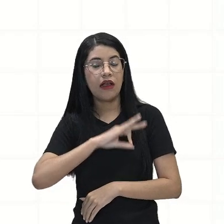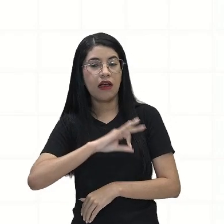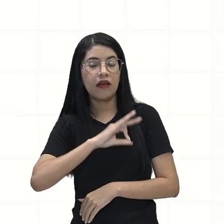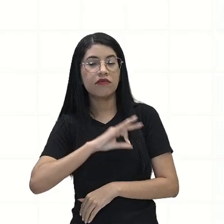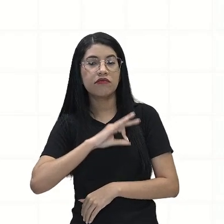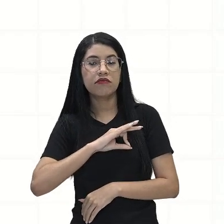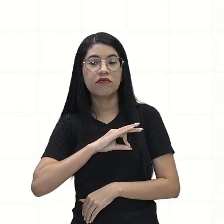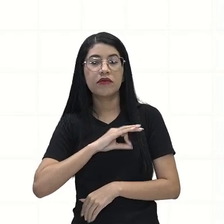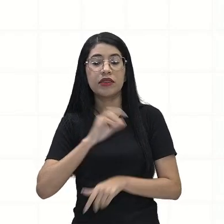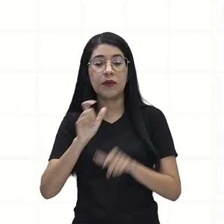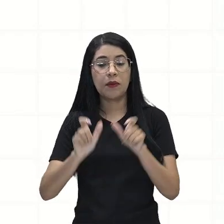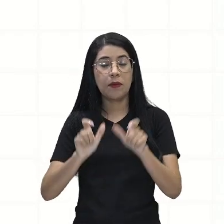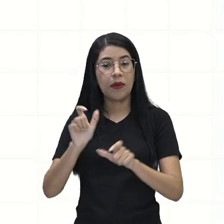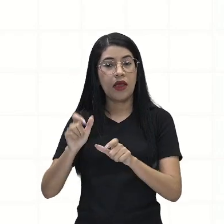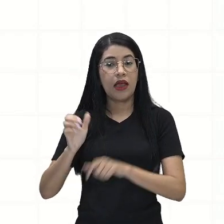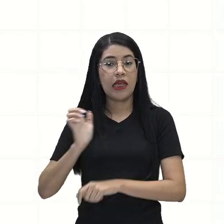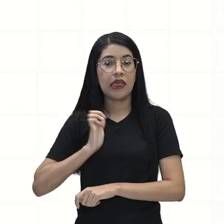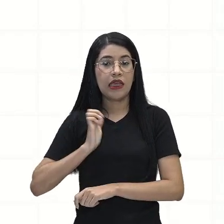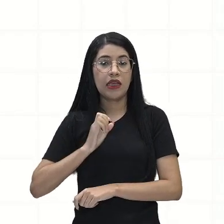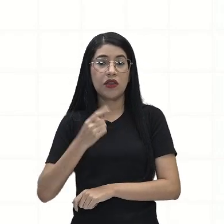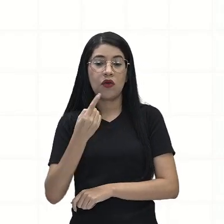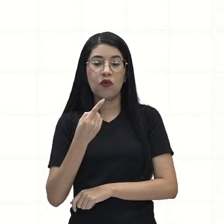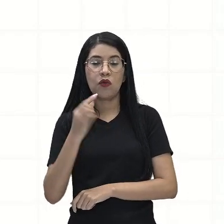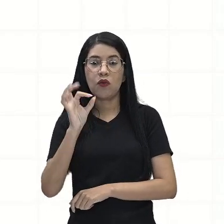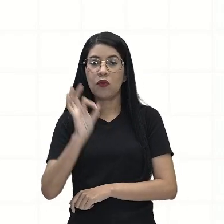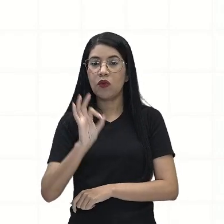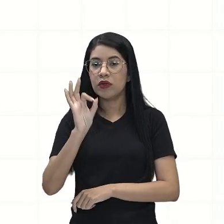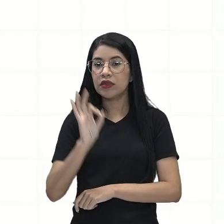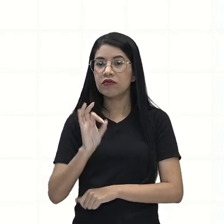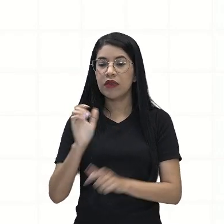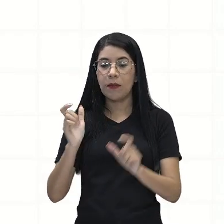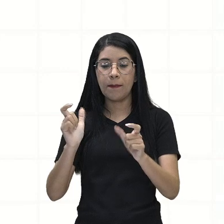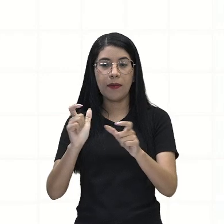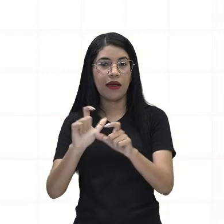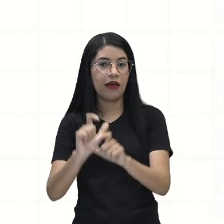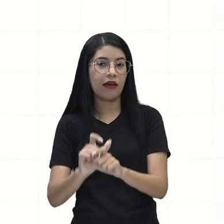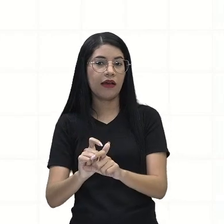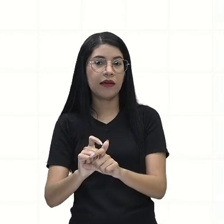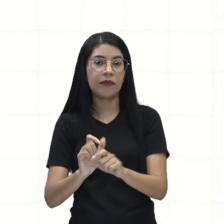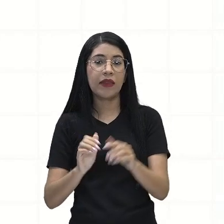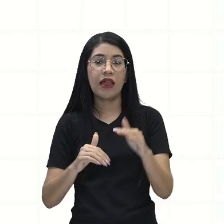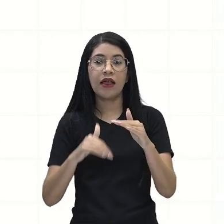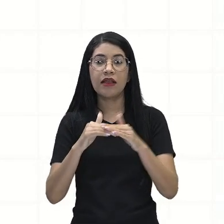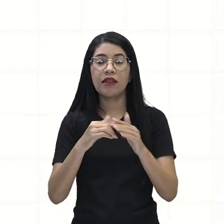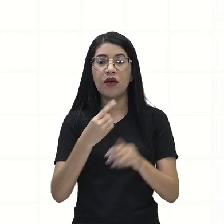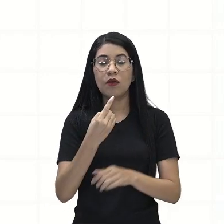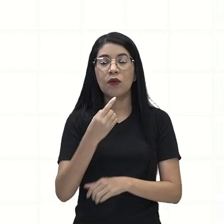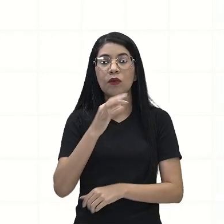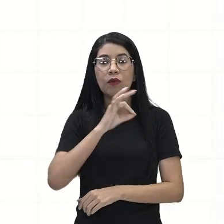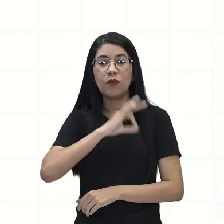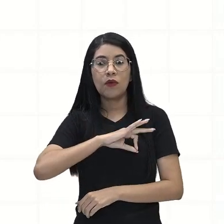ricas é apenas 1% da população. Aqui de verde, olha, até um salário mínimo nós temos